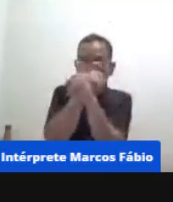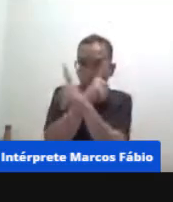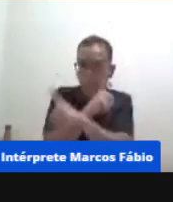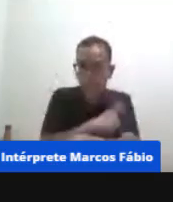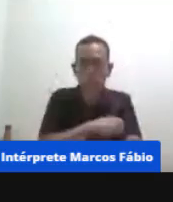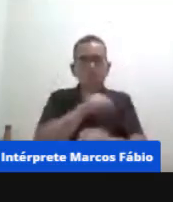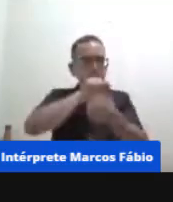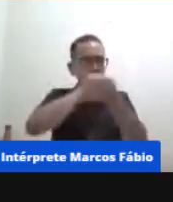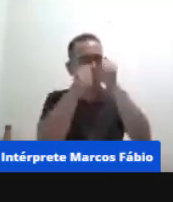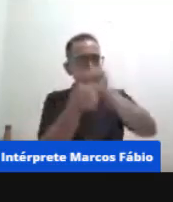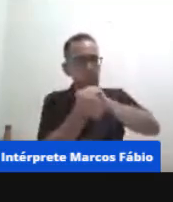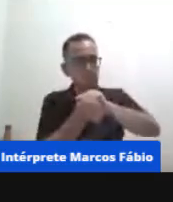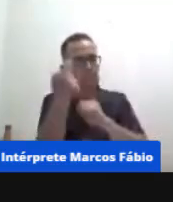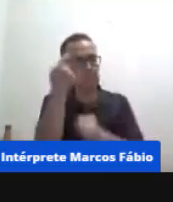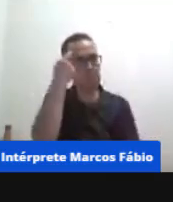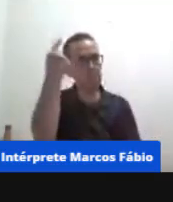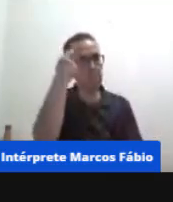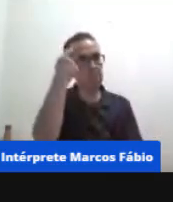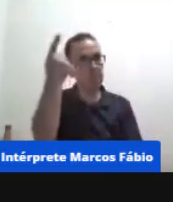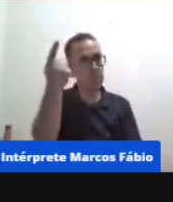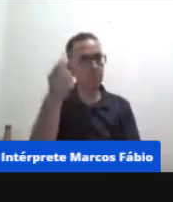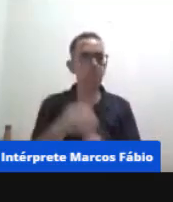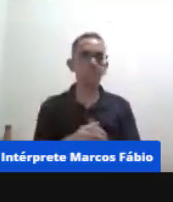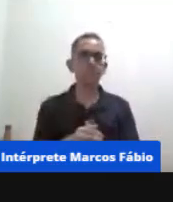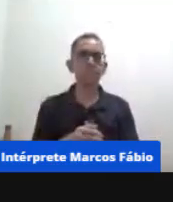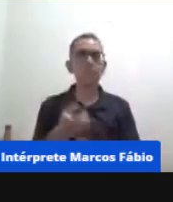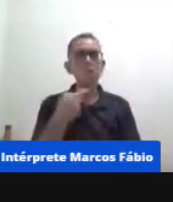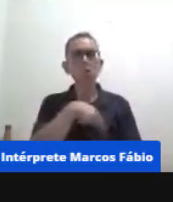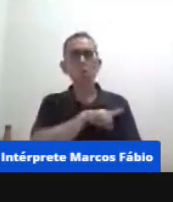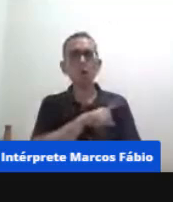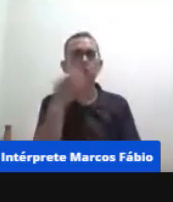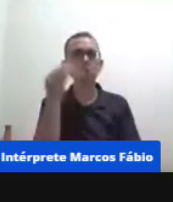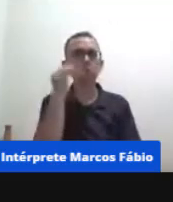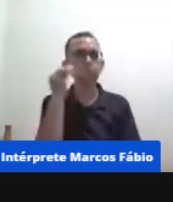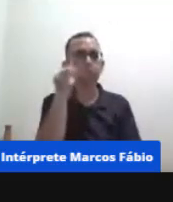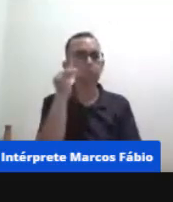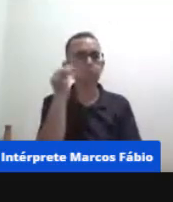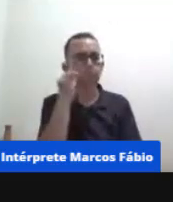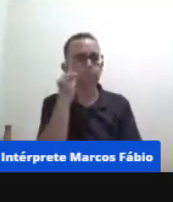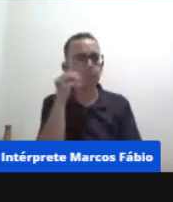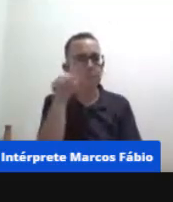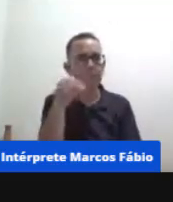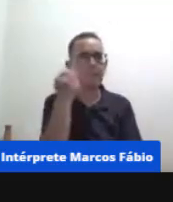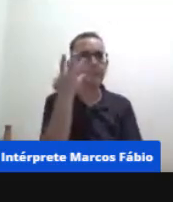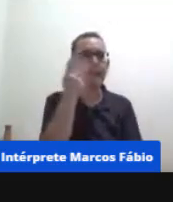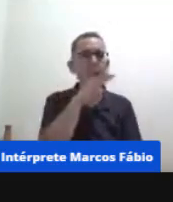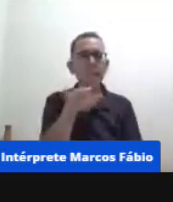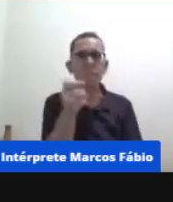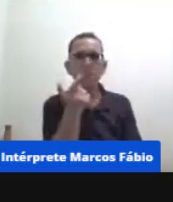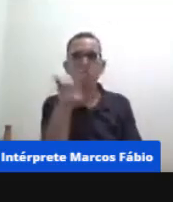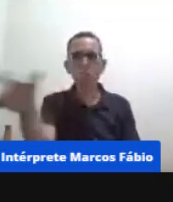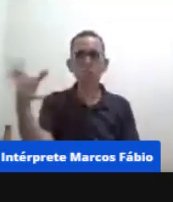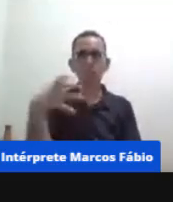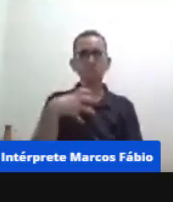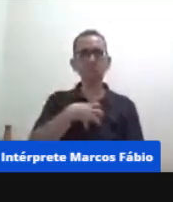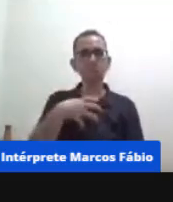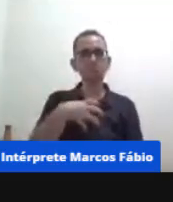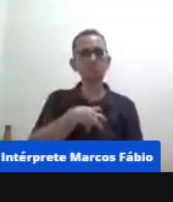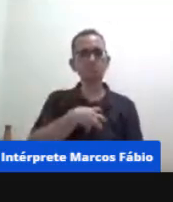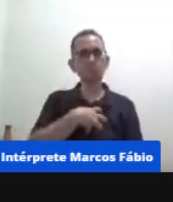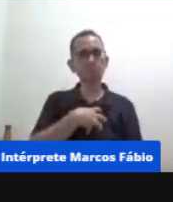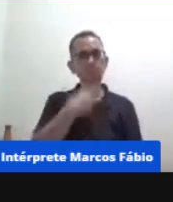contextualização, principalmente de ideias, a gente tenta proporcionar para essa criança uma outra maneira